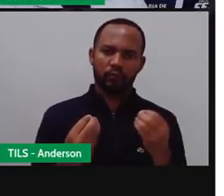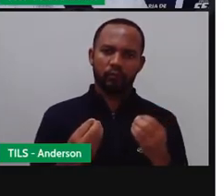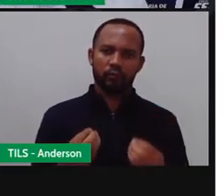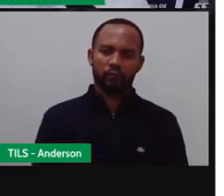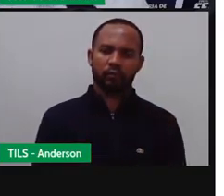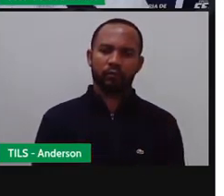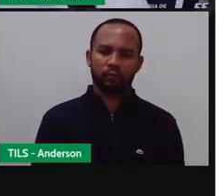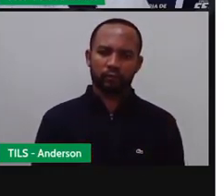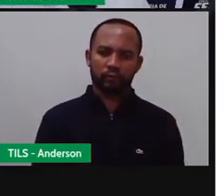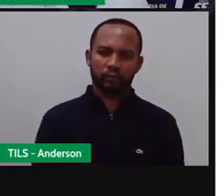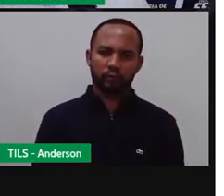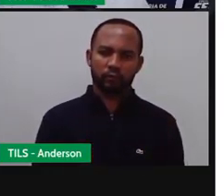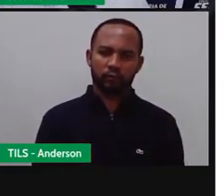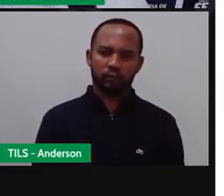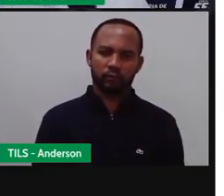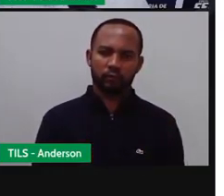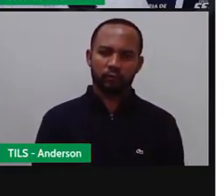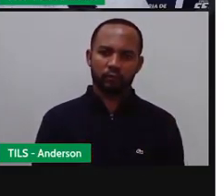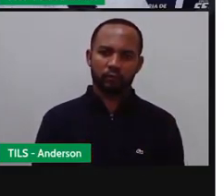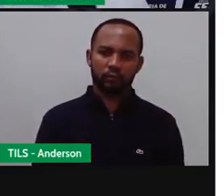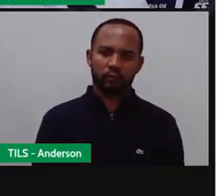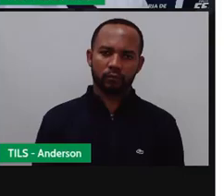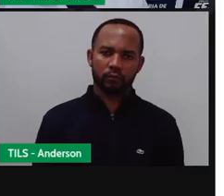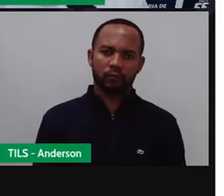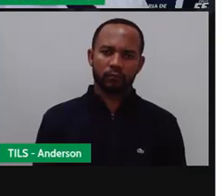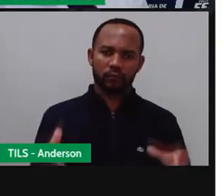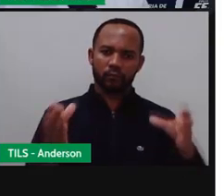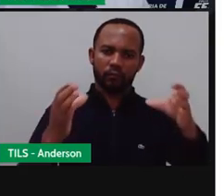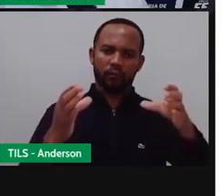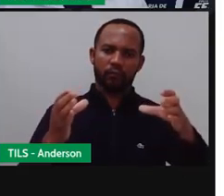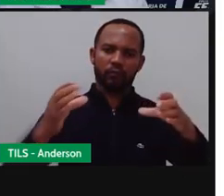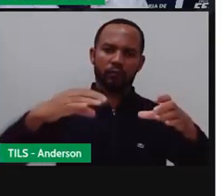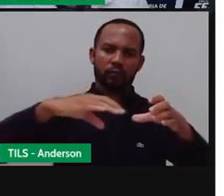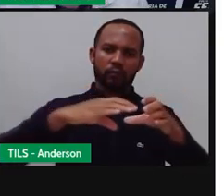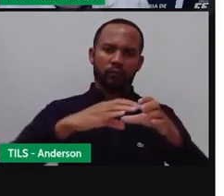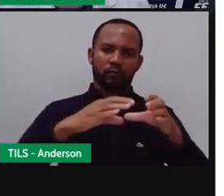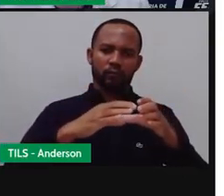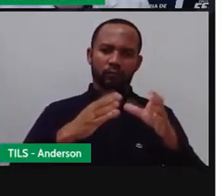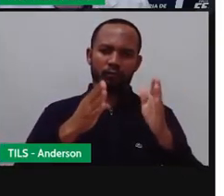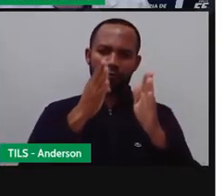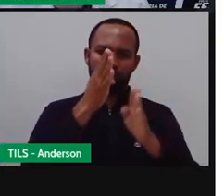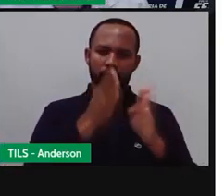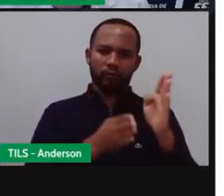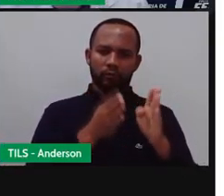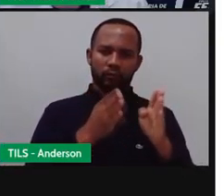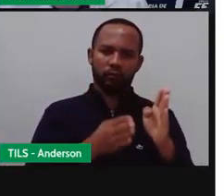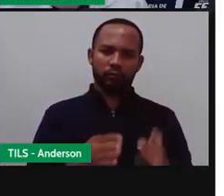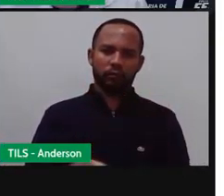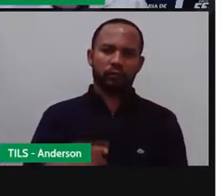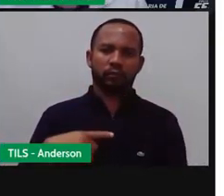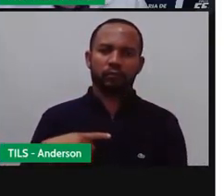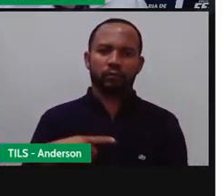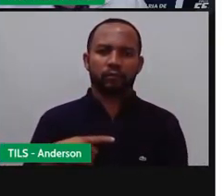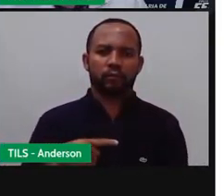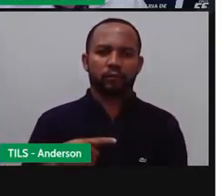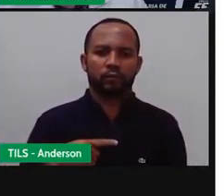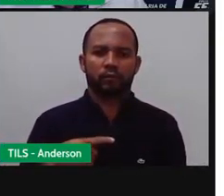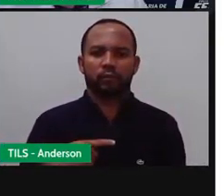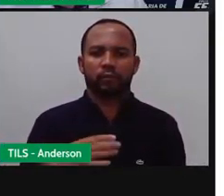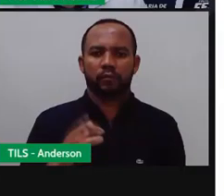daqui, e virou. Olha só o que aconteceu. Se você reparar, ó, tem até uma linha, se eu